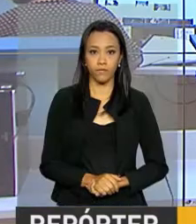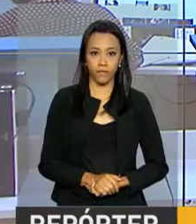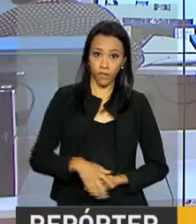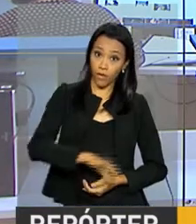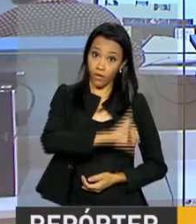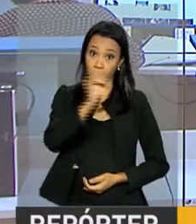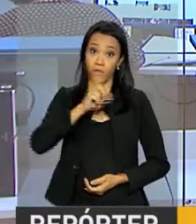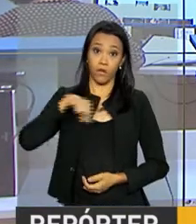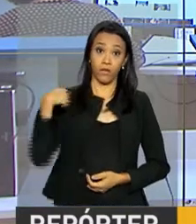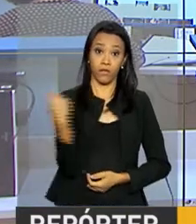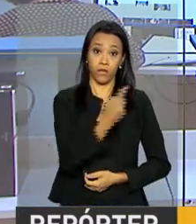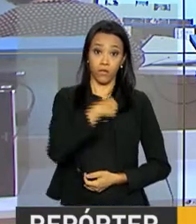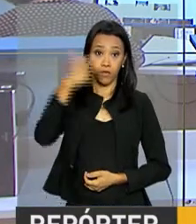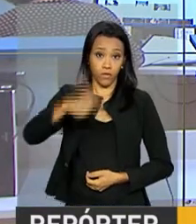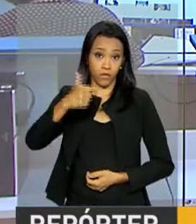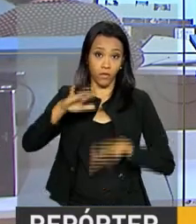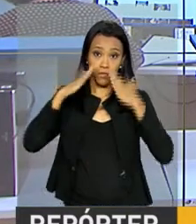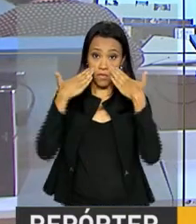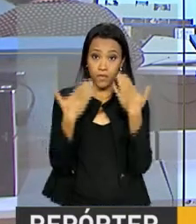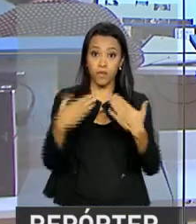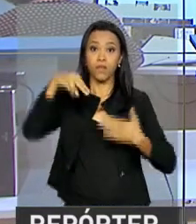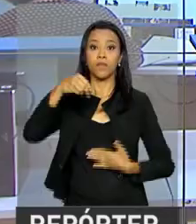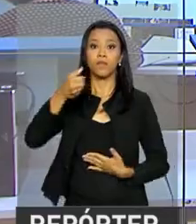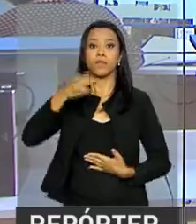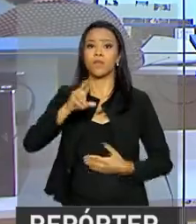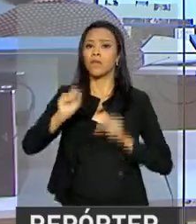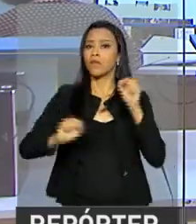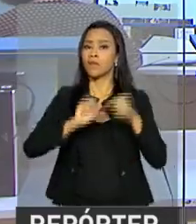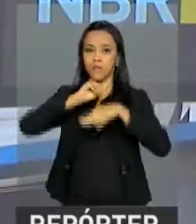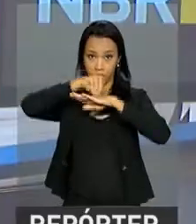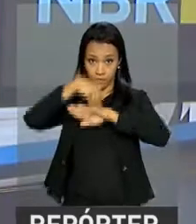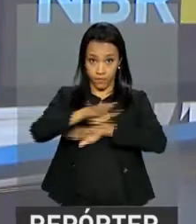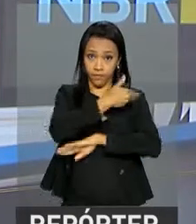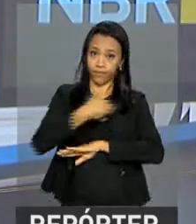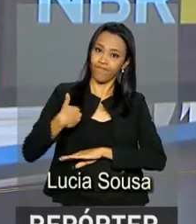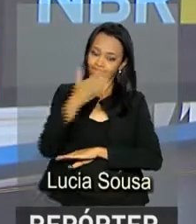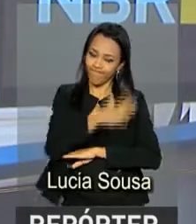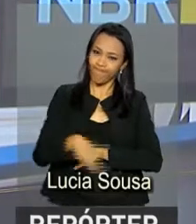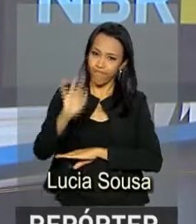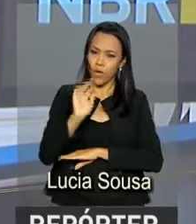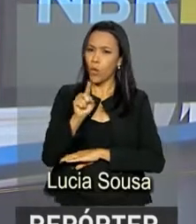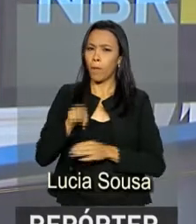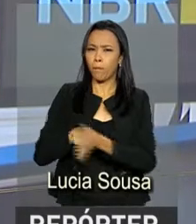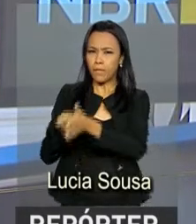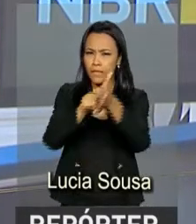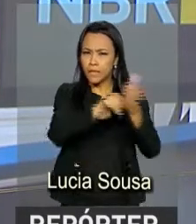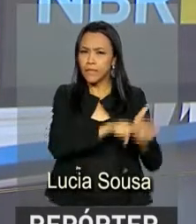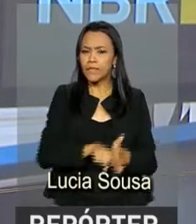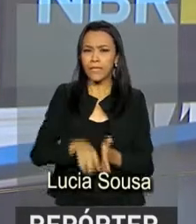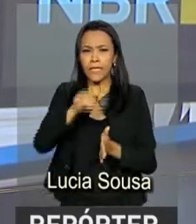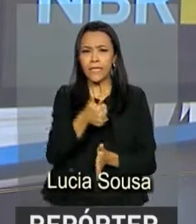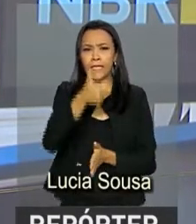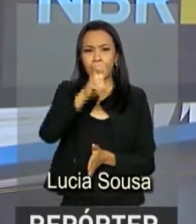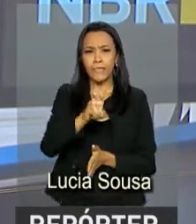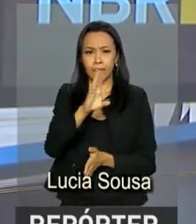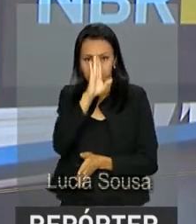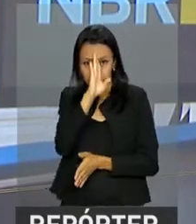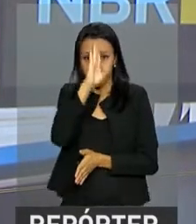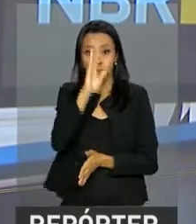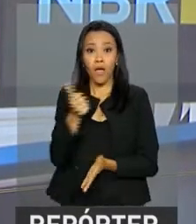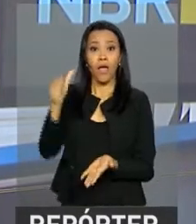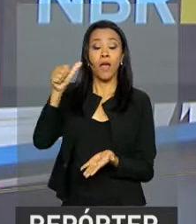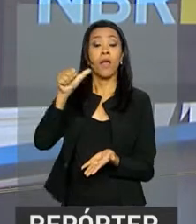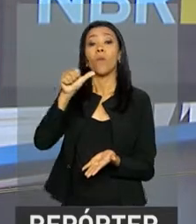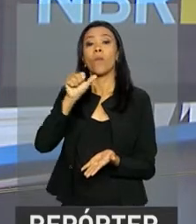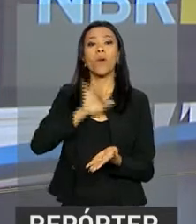Olá, voltamos com o repórter NBR e as notícias do governo federal. Uma pesquisa avaliou os 15 principais aeroportos do Brasil nos meses